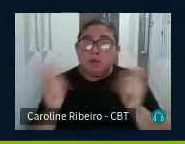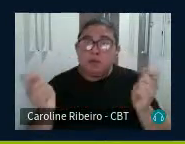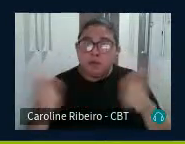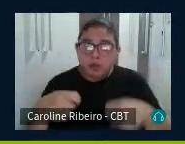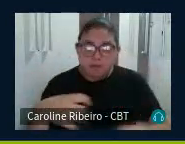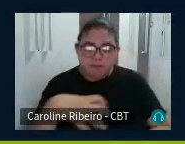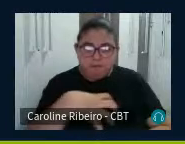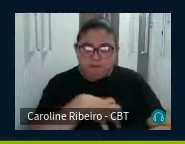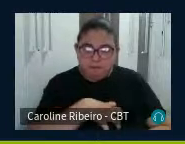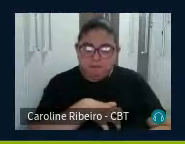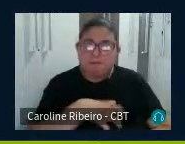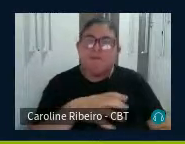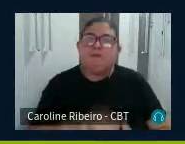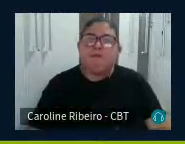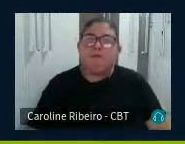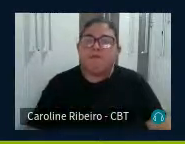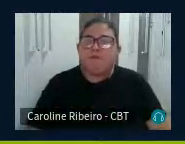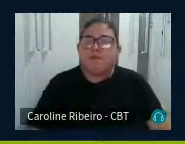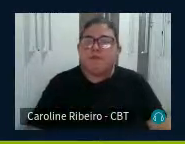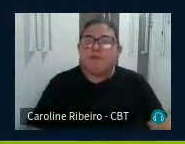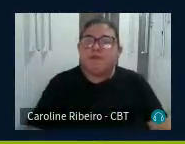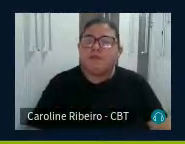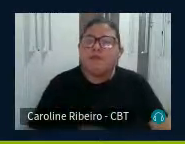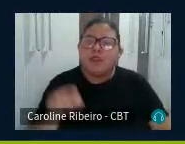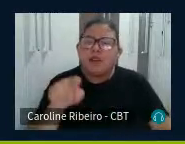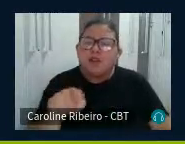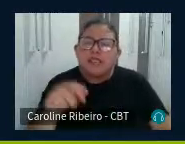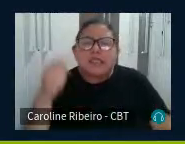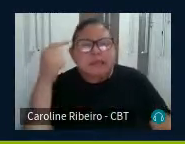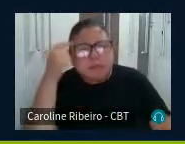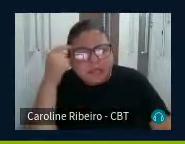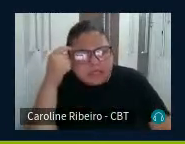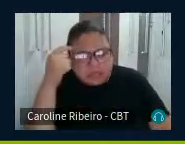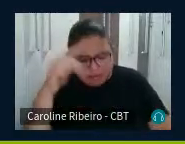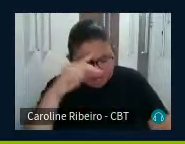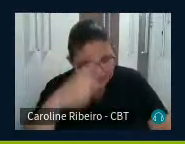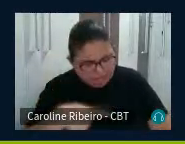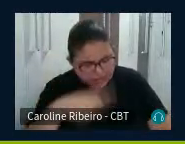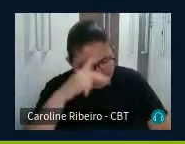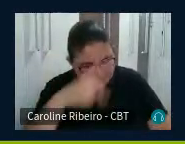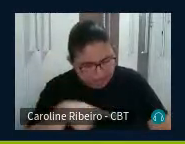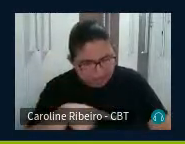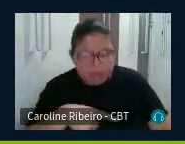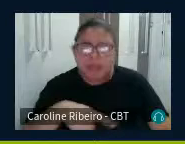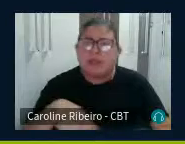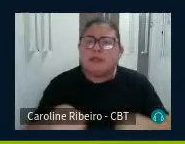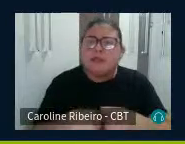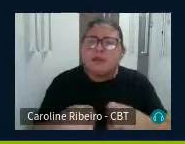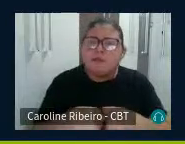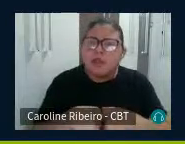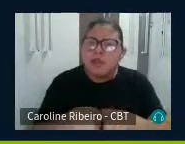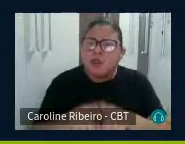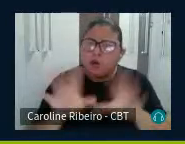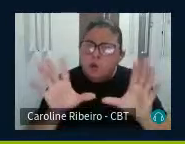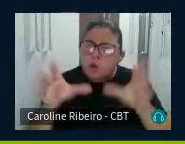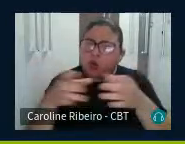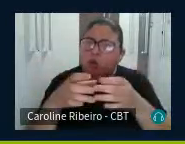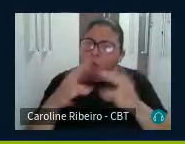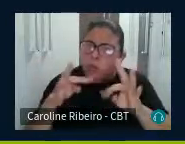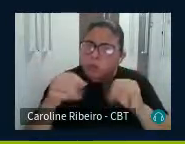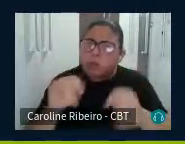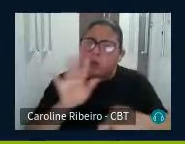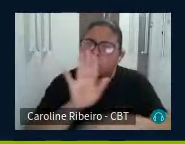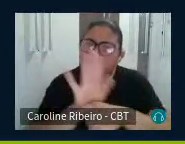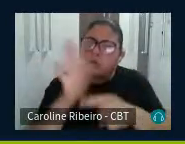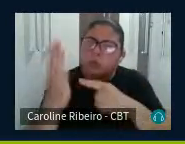Compaixão. Você passa a pensar não só em você, mas no todo. É normal ajudarmos uns aos